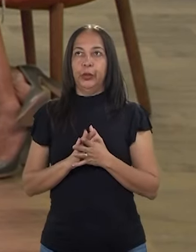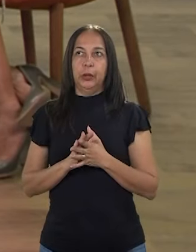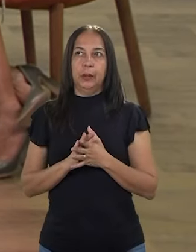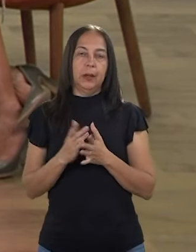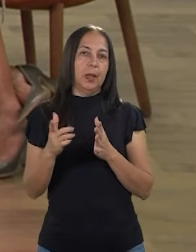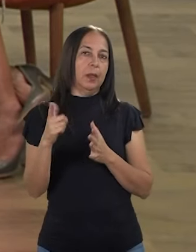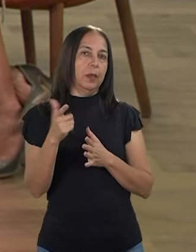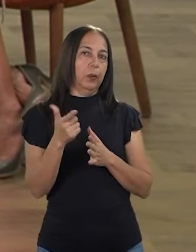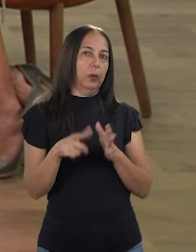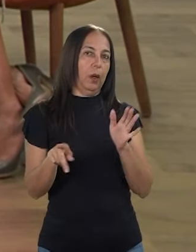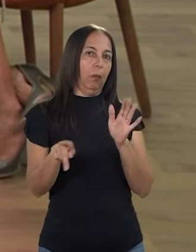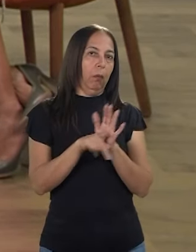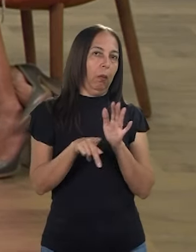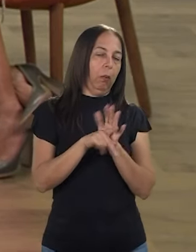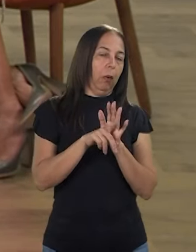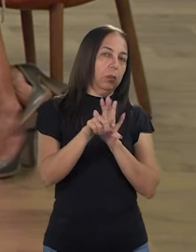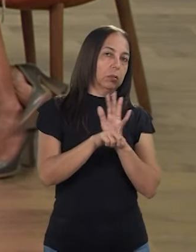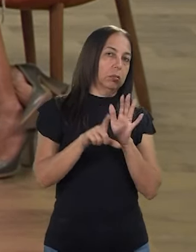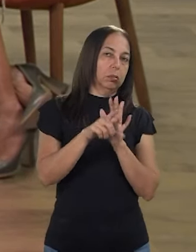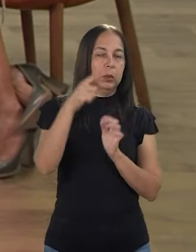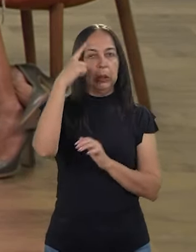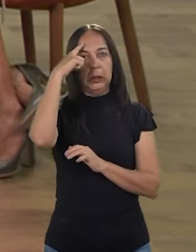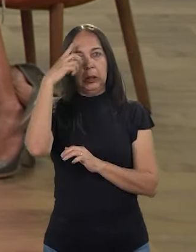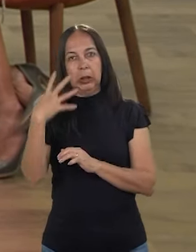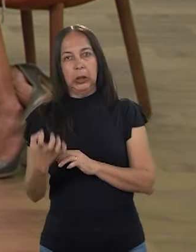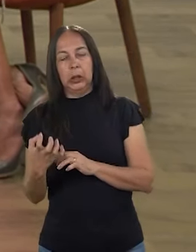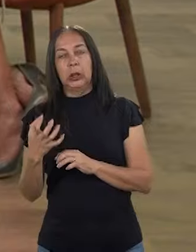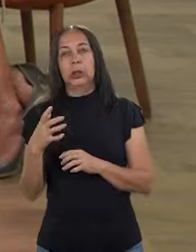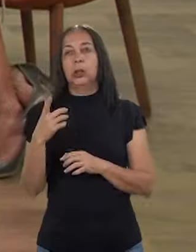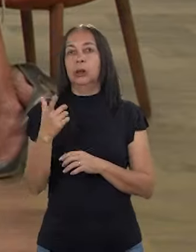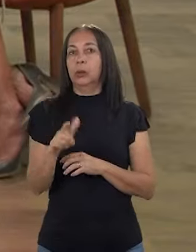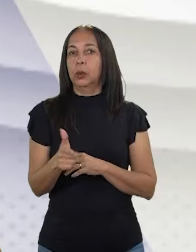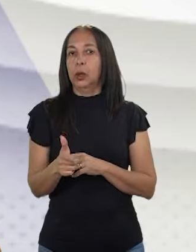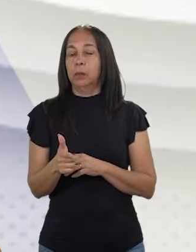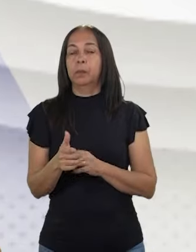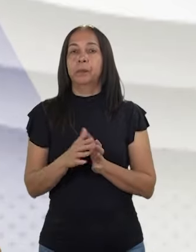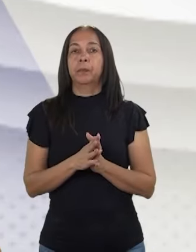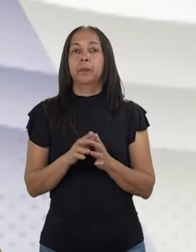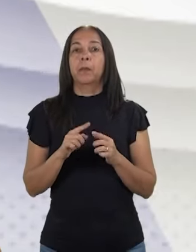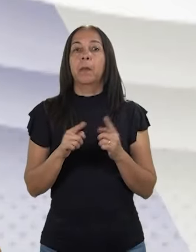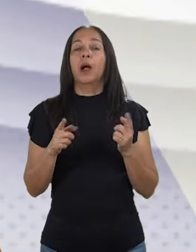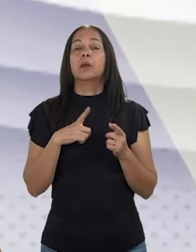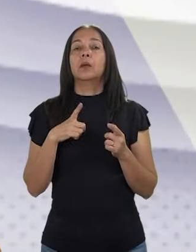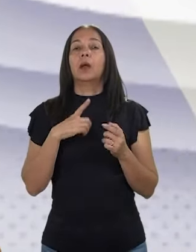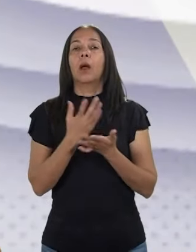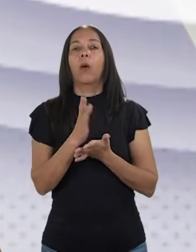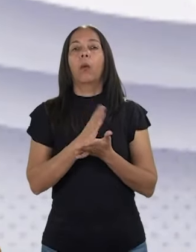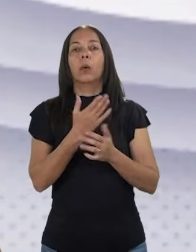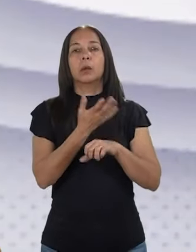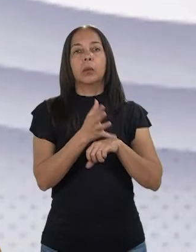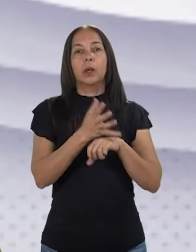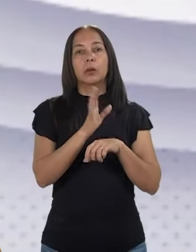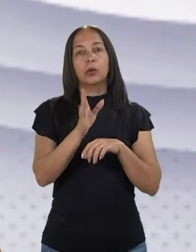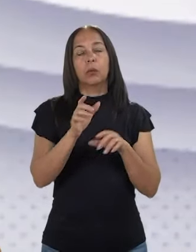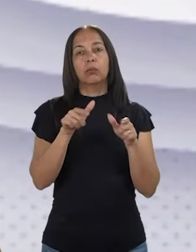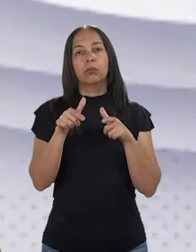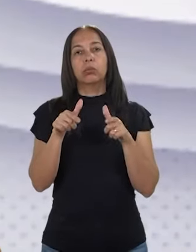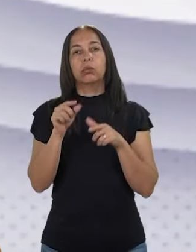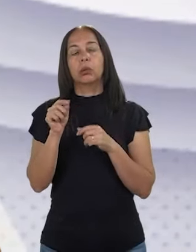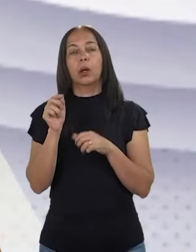gente não tem uma legislação para por exemplo inteligência artificial a gente tá num trâmite para isso mas a gente já tem algumas práticas que precisam ser